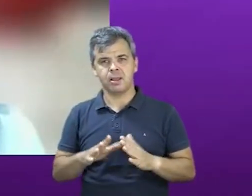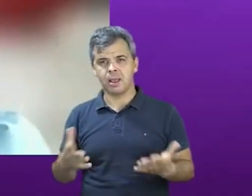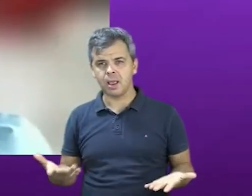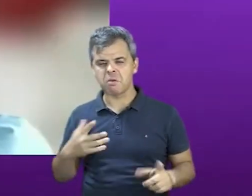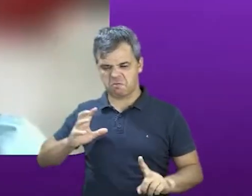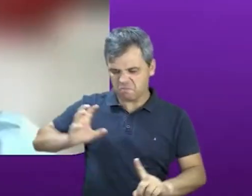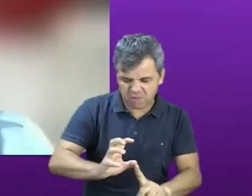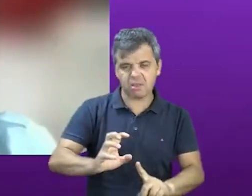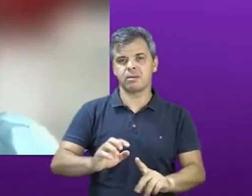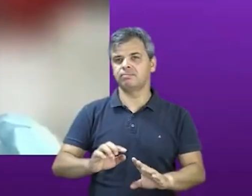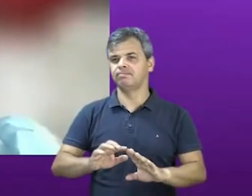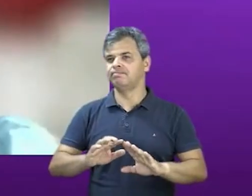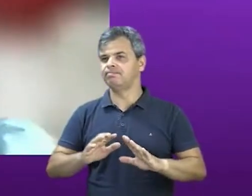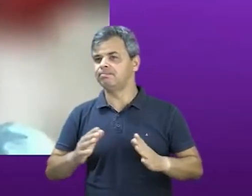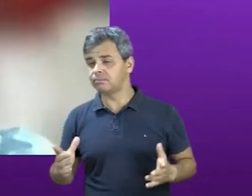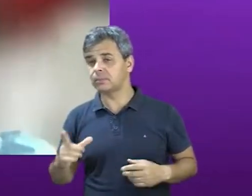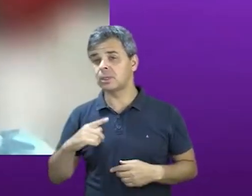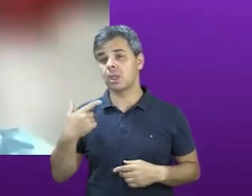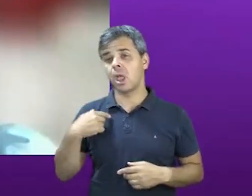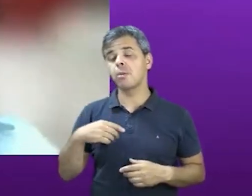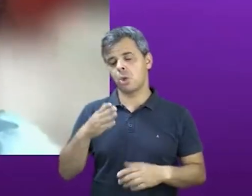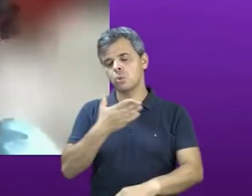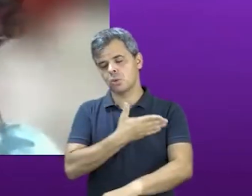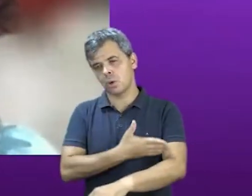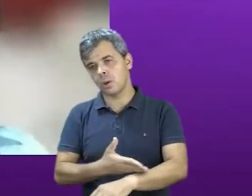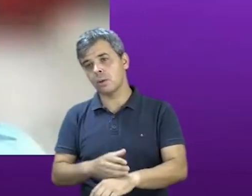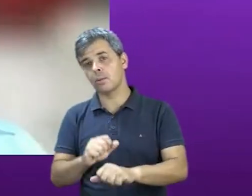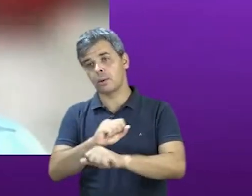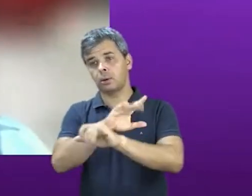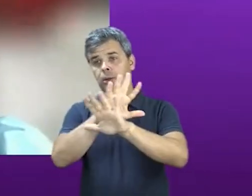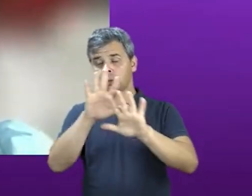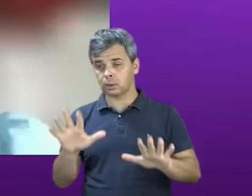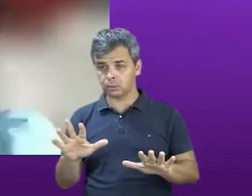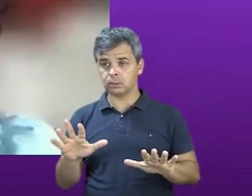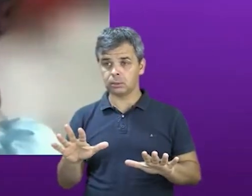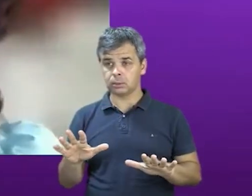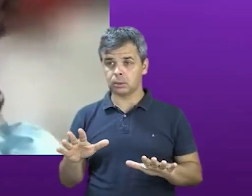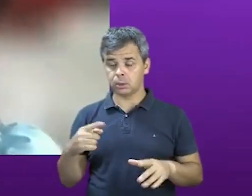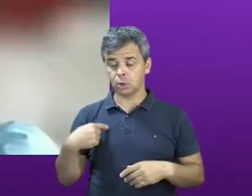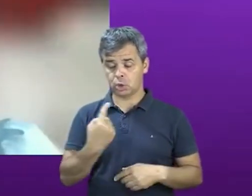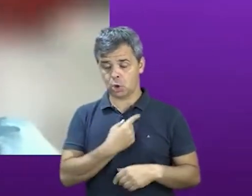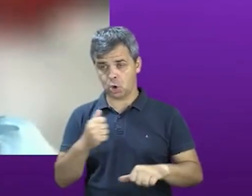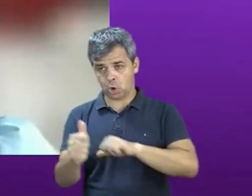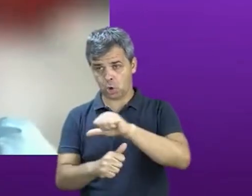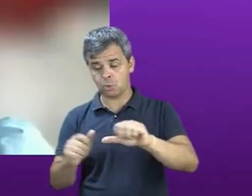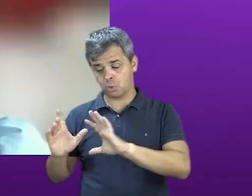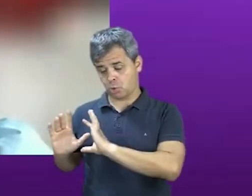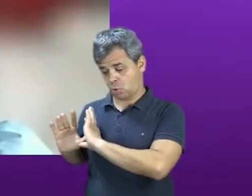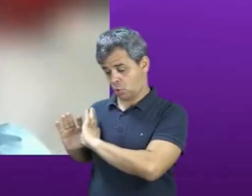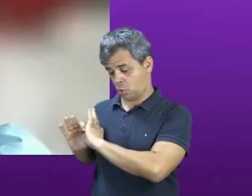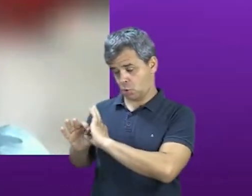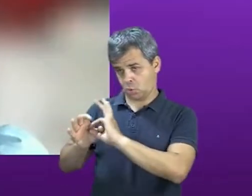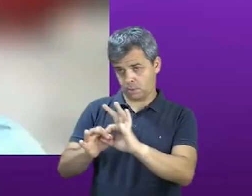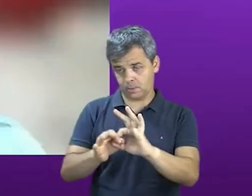rima agressiva. E aí eu sempre esclareço, olha, para a gente poder mudar esse contexto, a